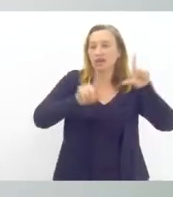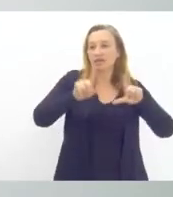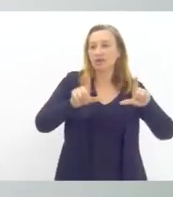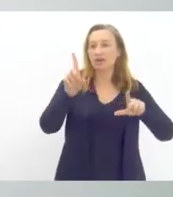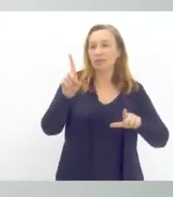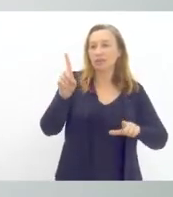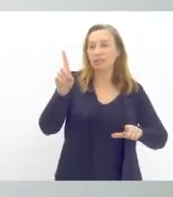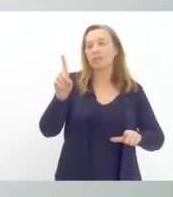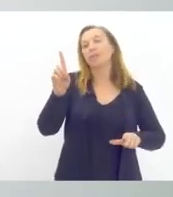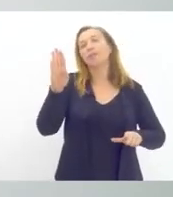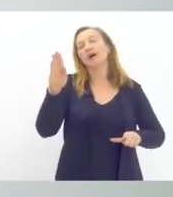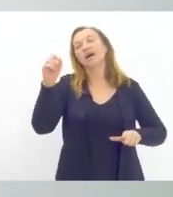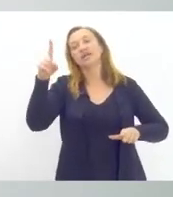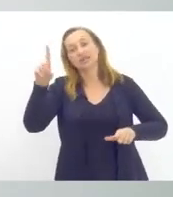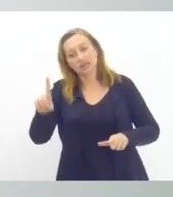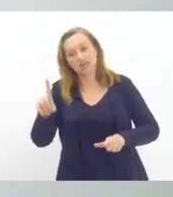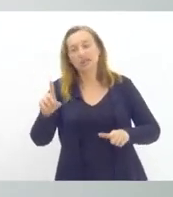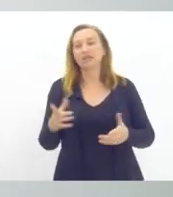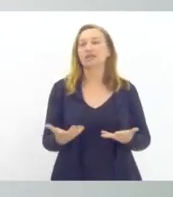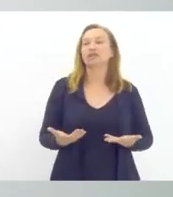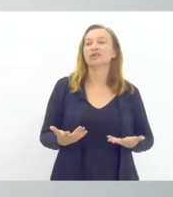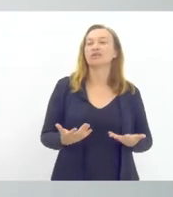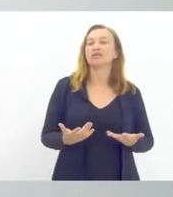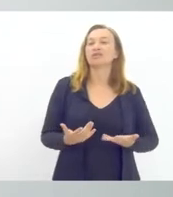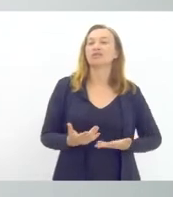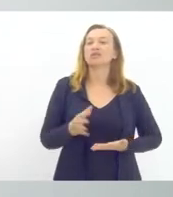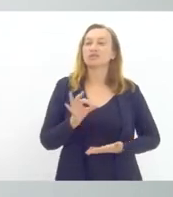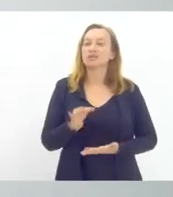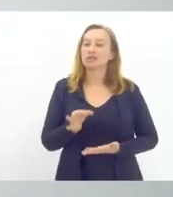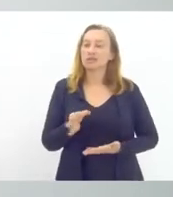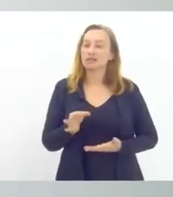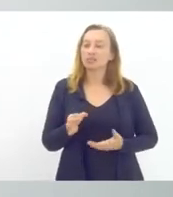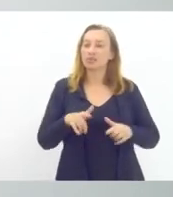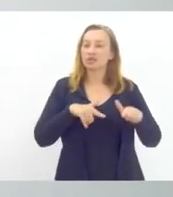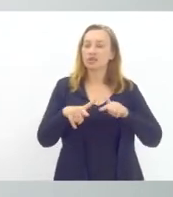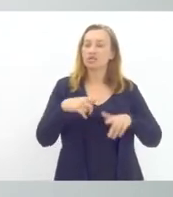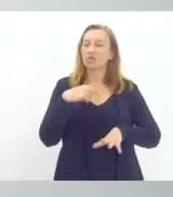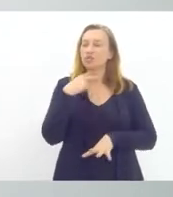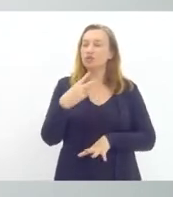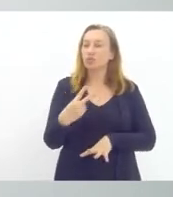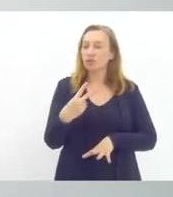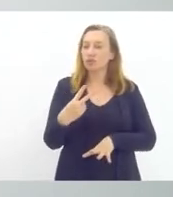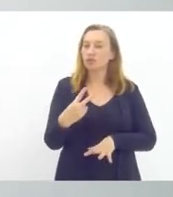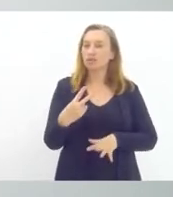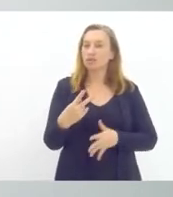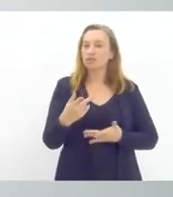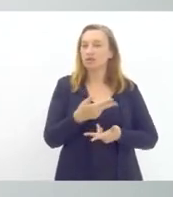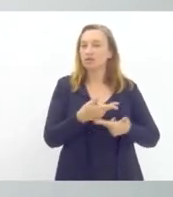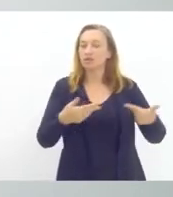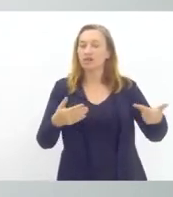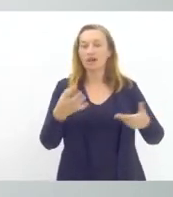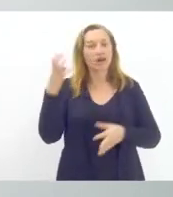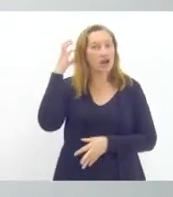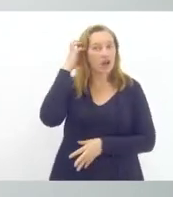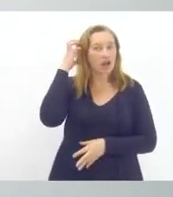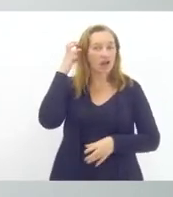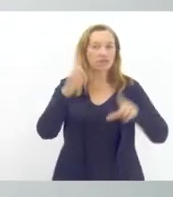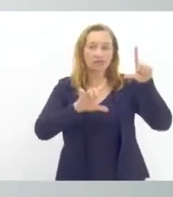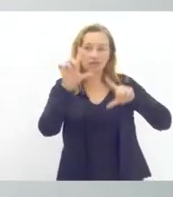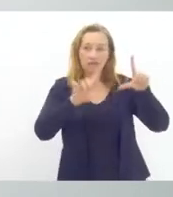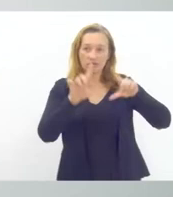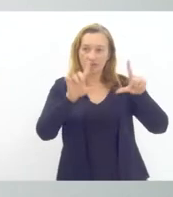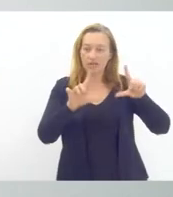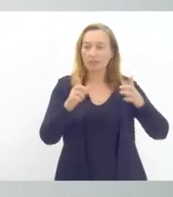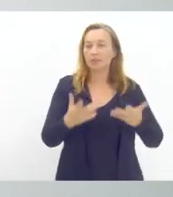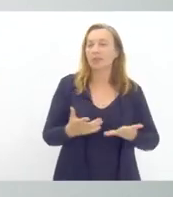bate ainda tem emprestado ecleticamente sua voz para comerciais rádio TV e carros de som